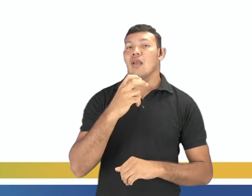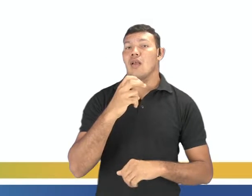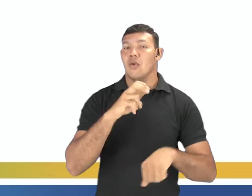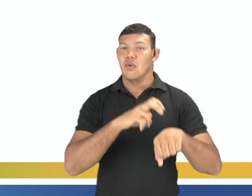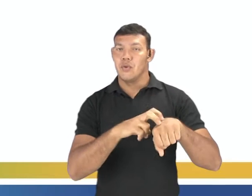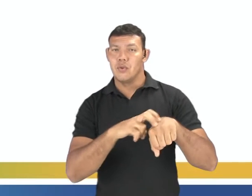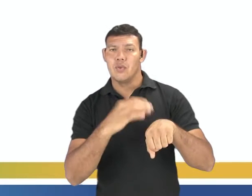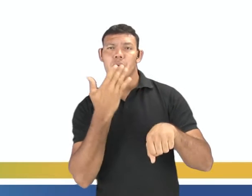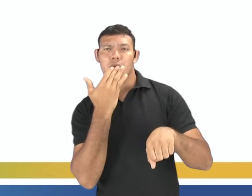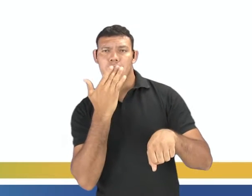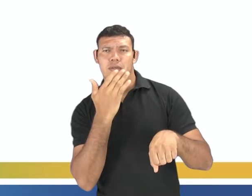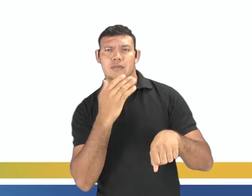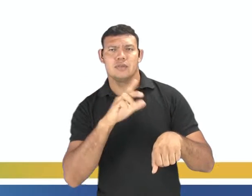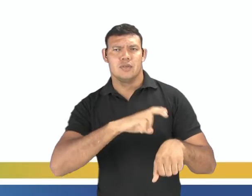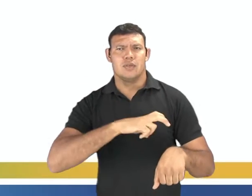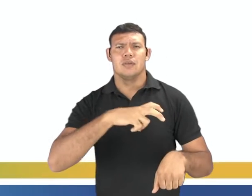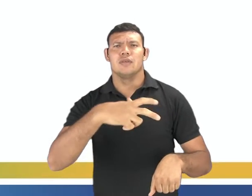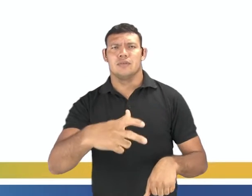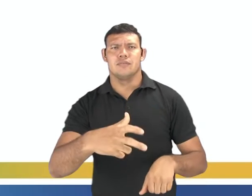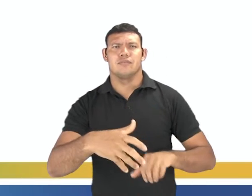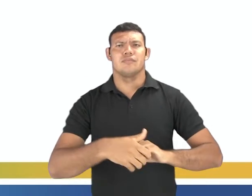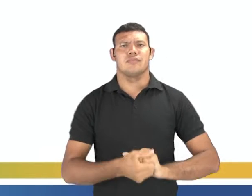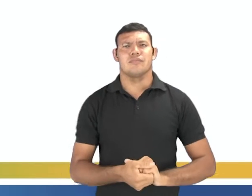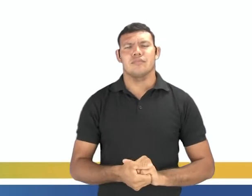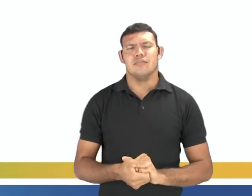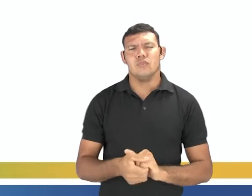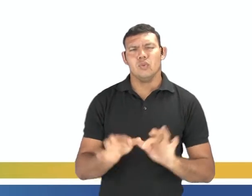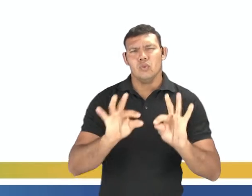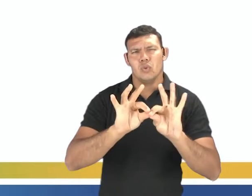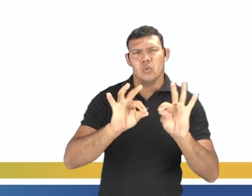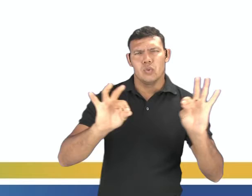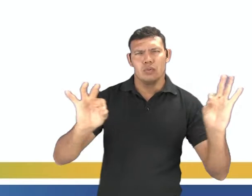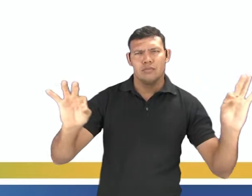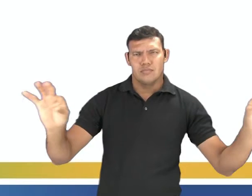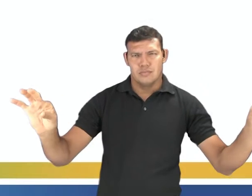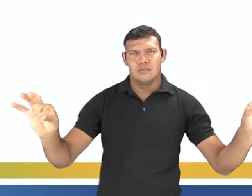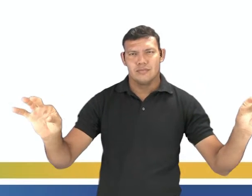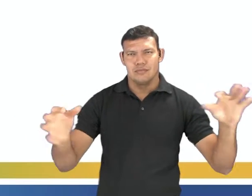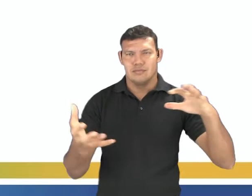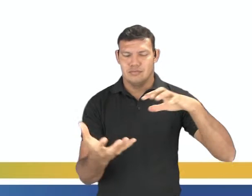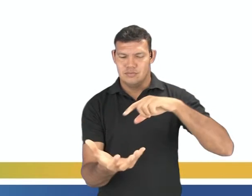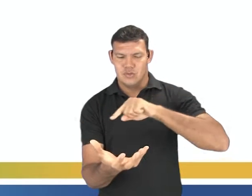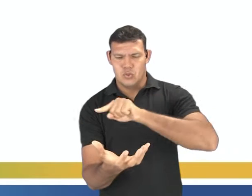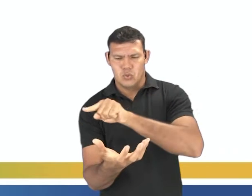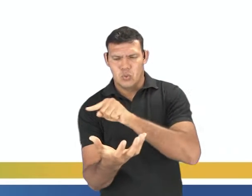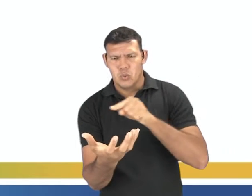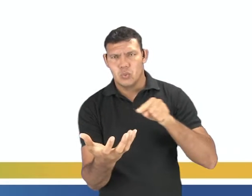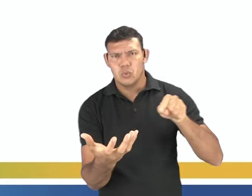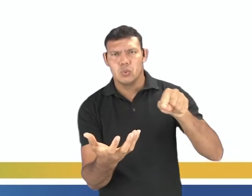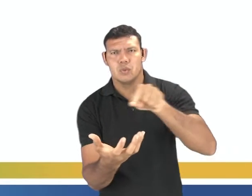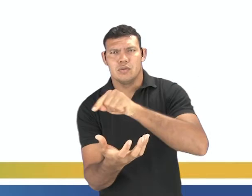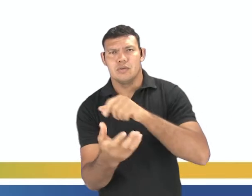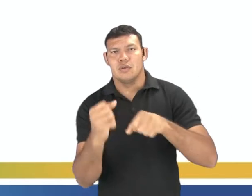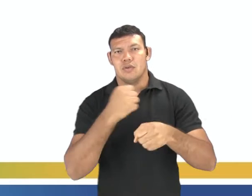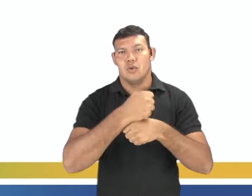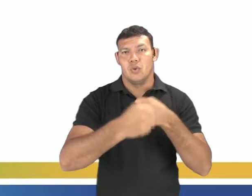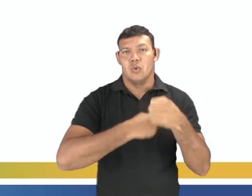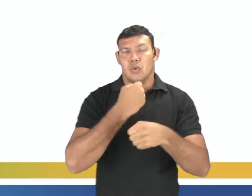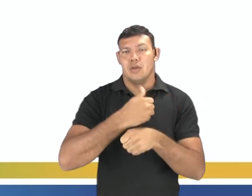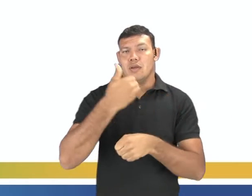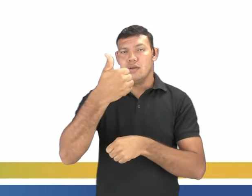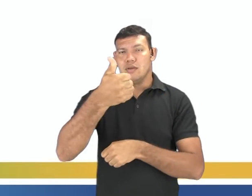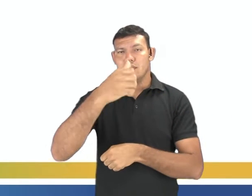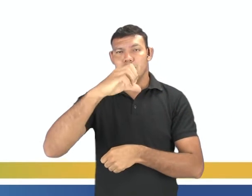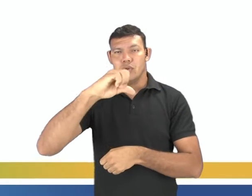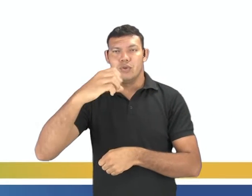que começou com uma linha imaginária em 1904, de maneira tímida, e com o